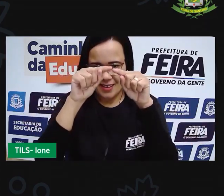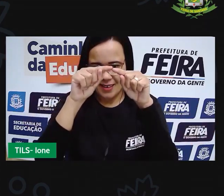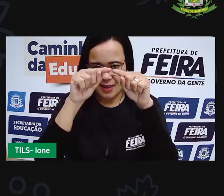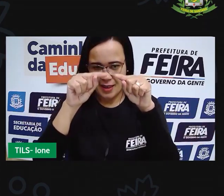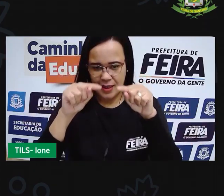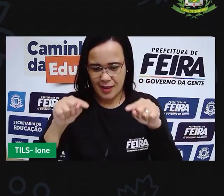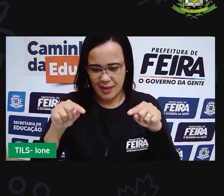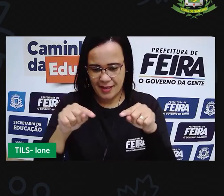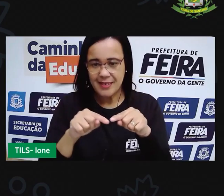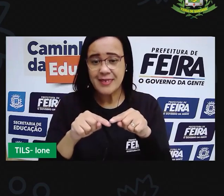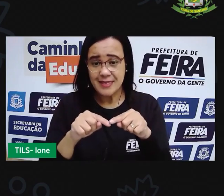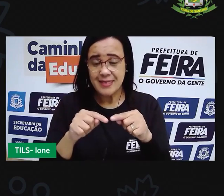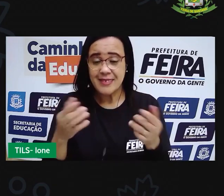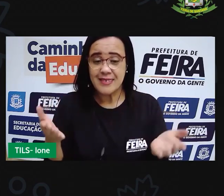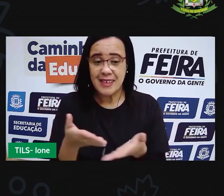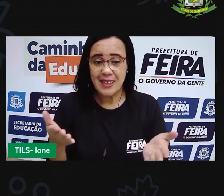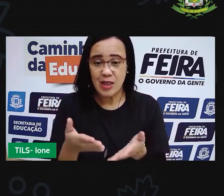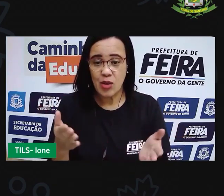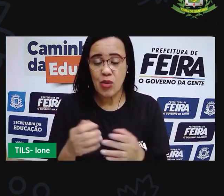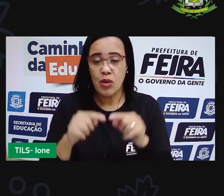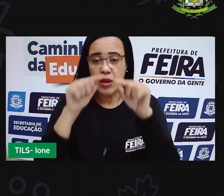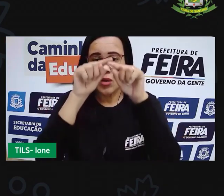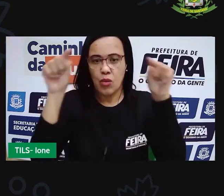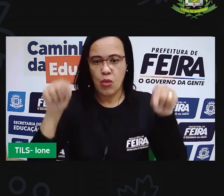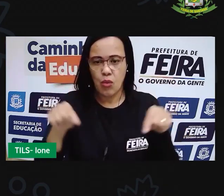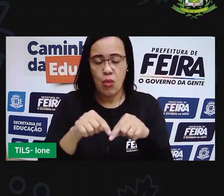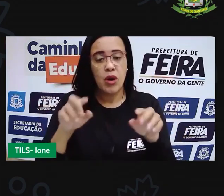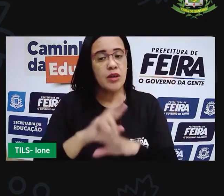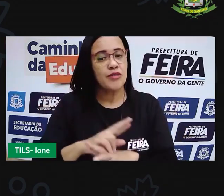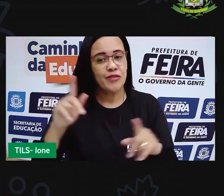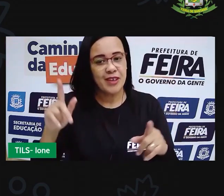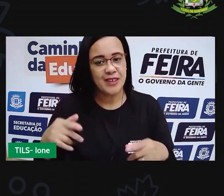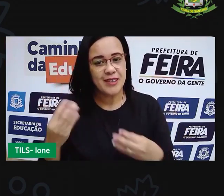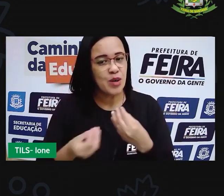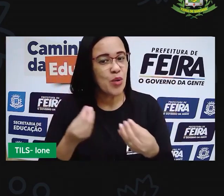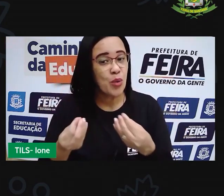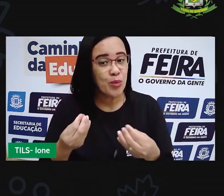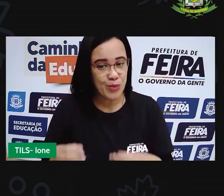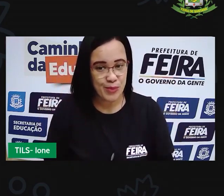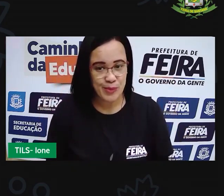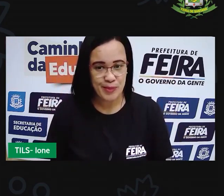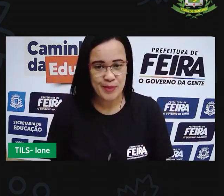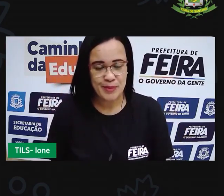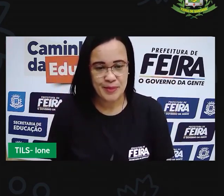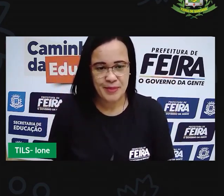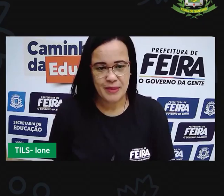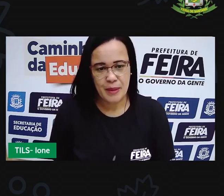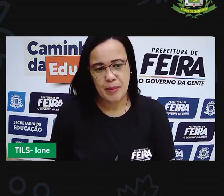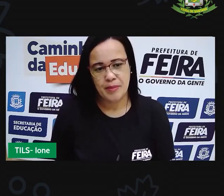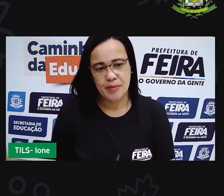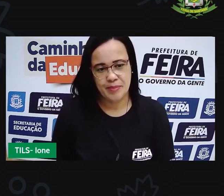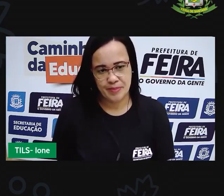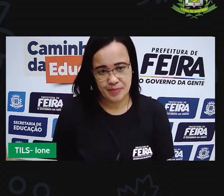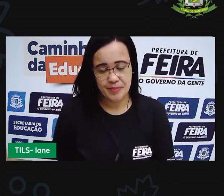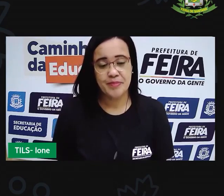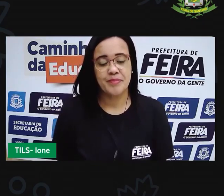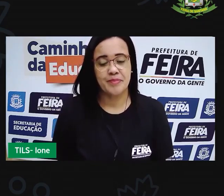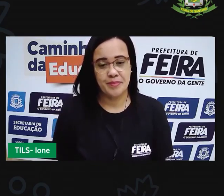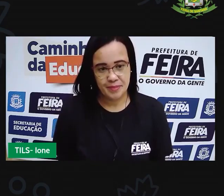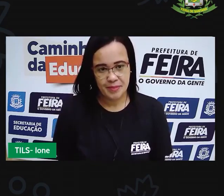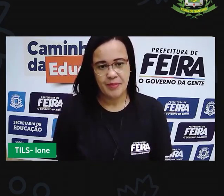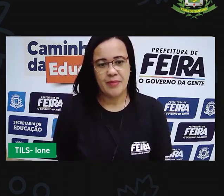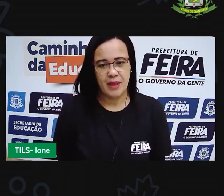isso? Todos têm o mesmo tamanho e posicionados dessa forma, eles formaram a figura